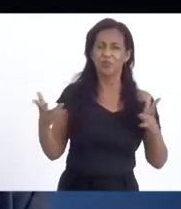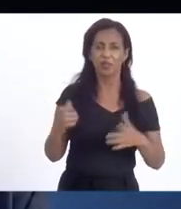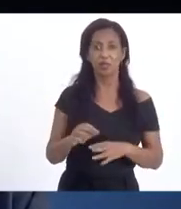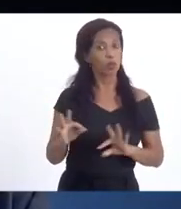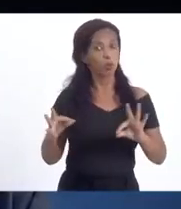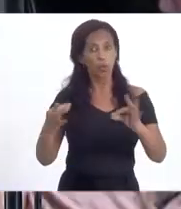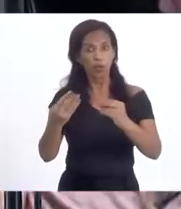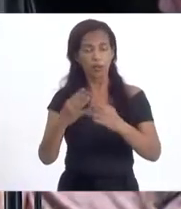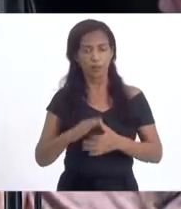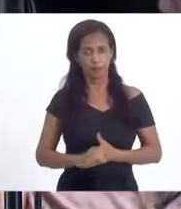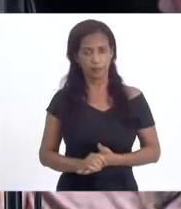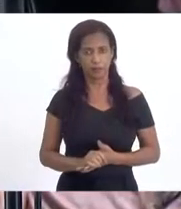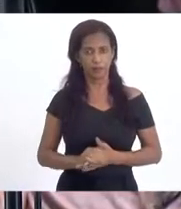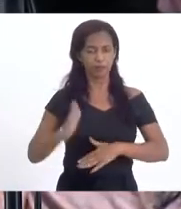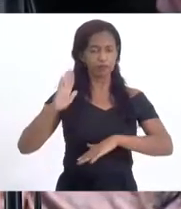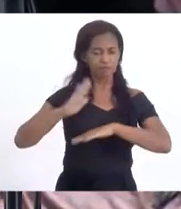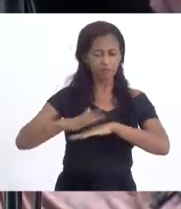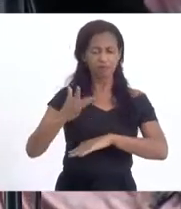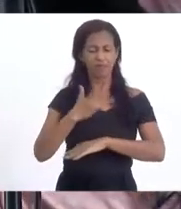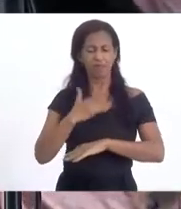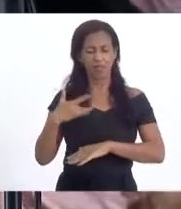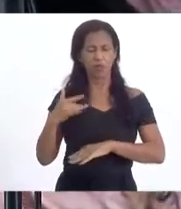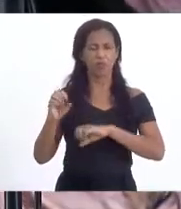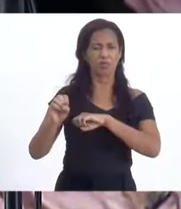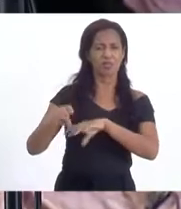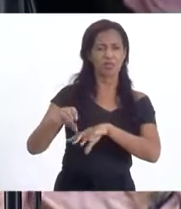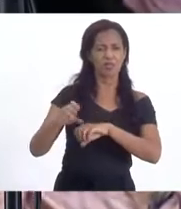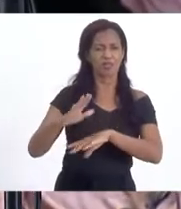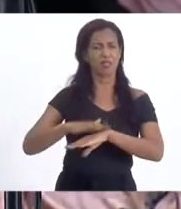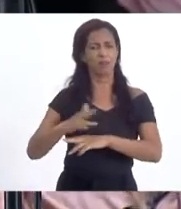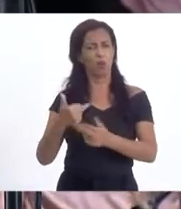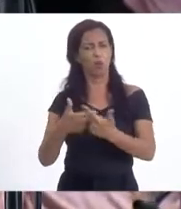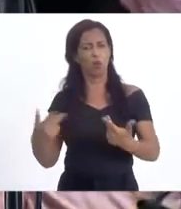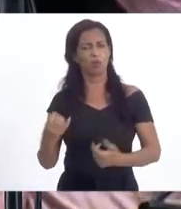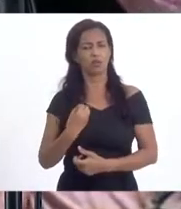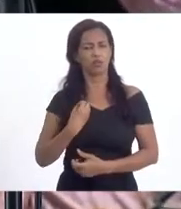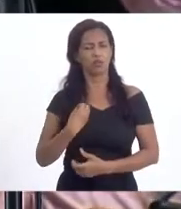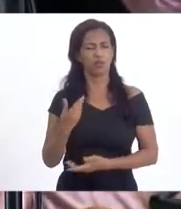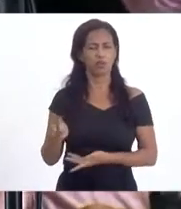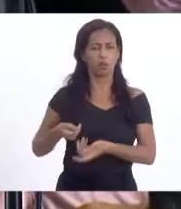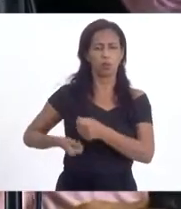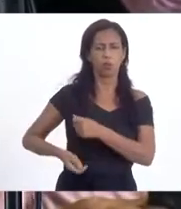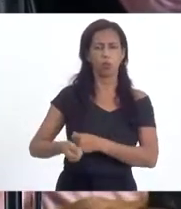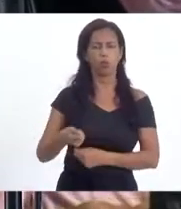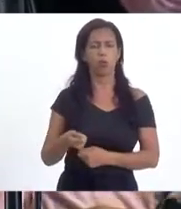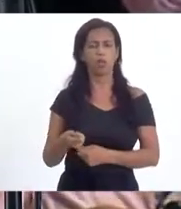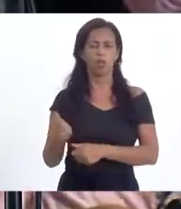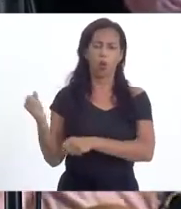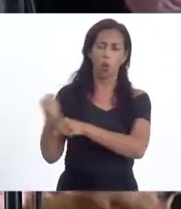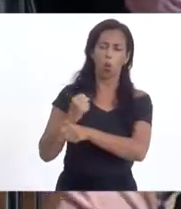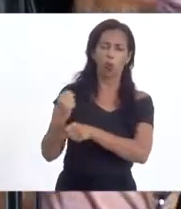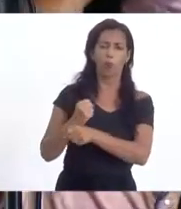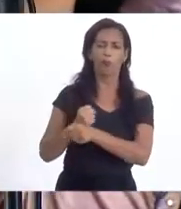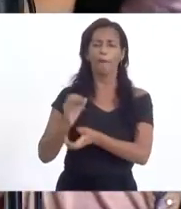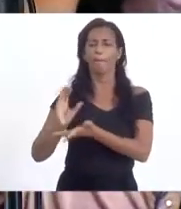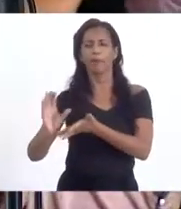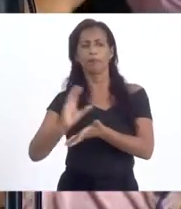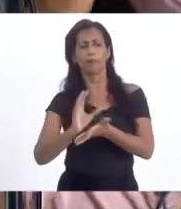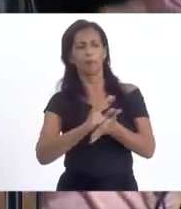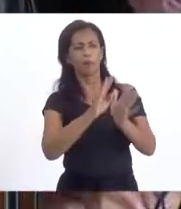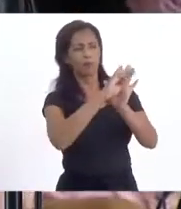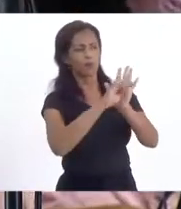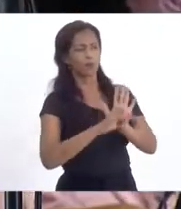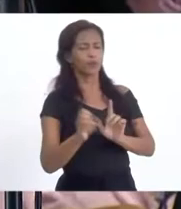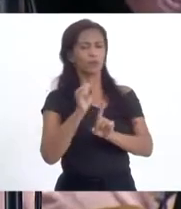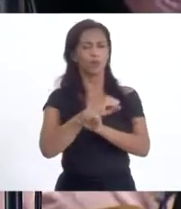toda? É mais saúde, mais educação, mais qualidade de vida, investimento em obras, programas